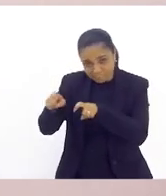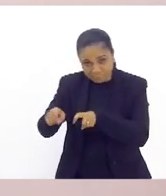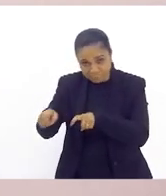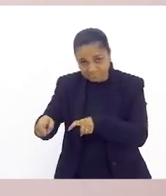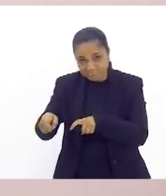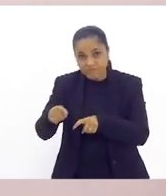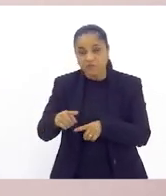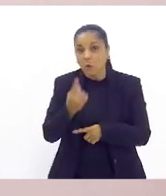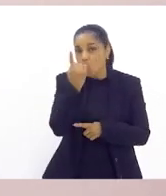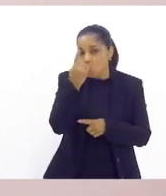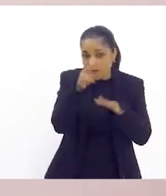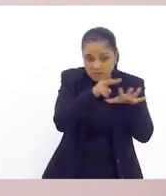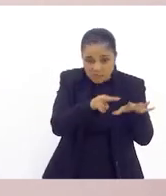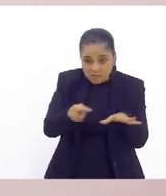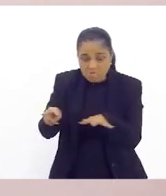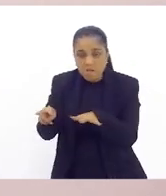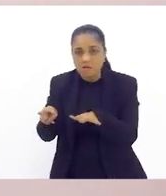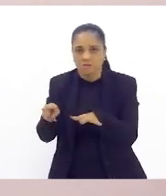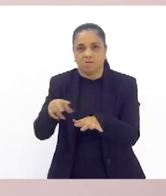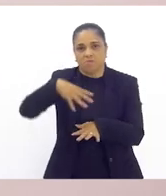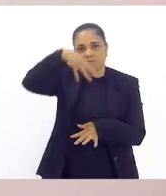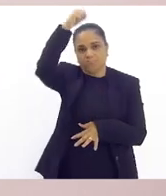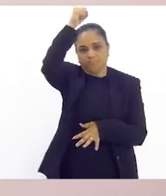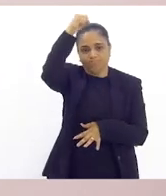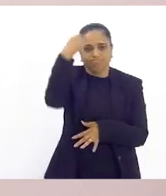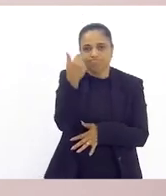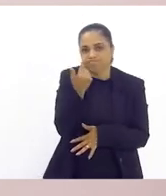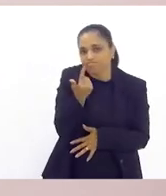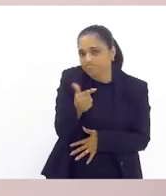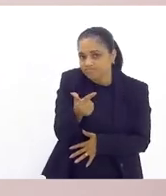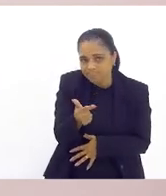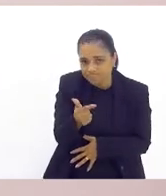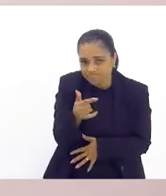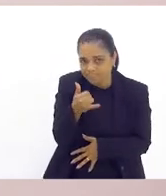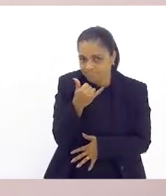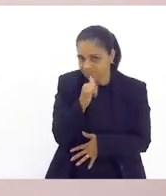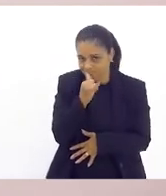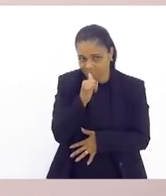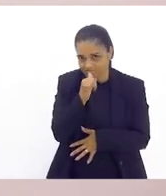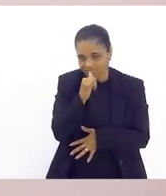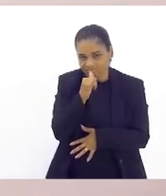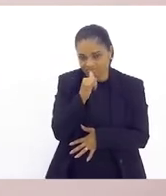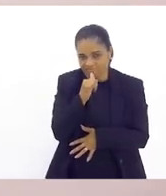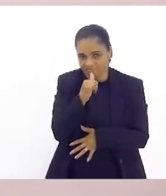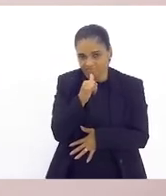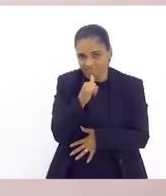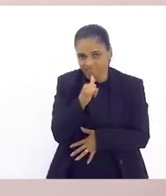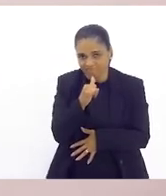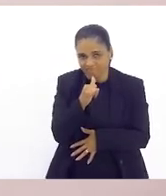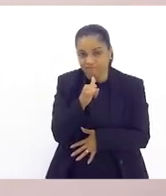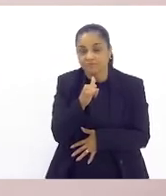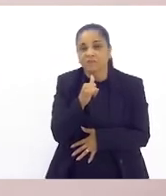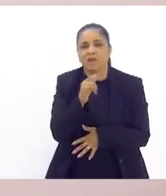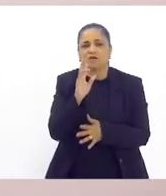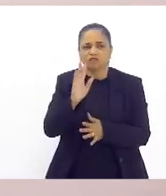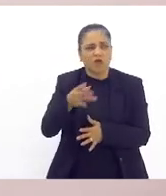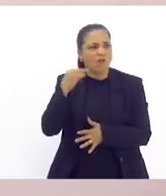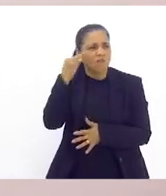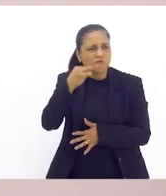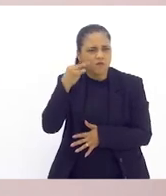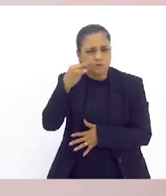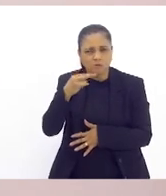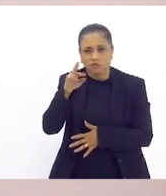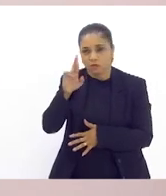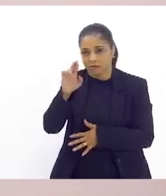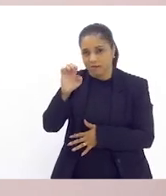uma semana sem luz cada produtor eu tenho que fala de cada um né como o vereador aqui de Rezende falou